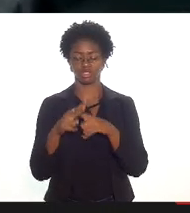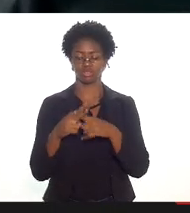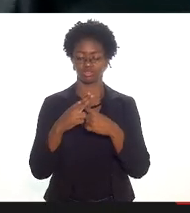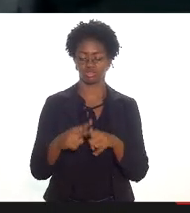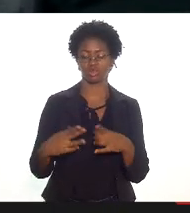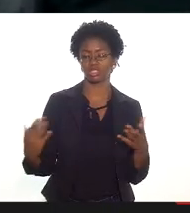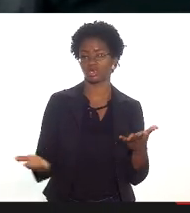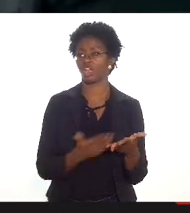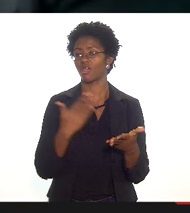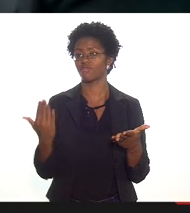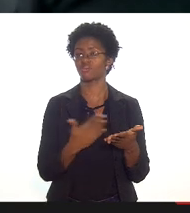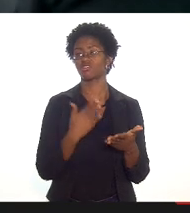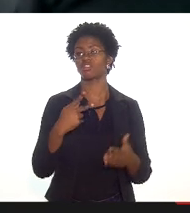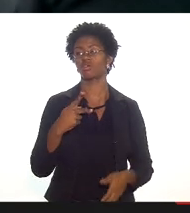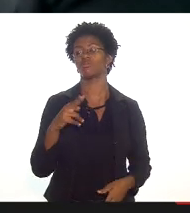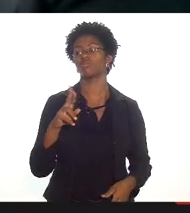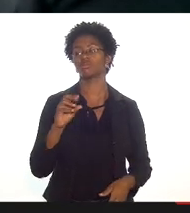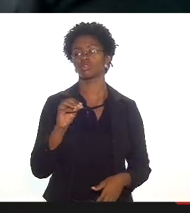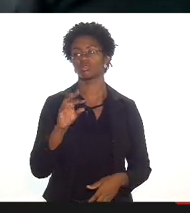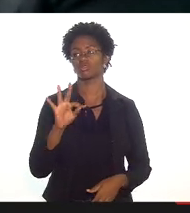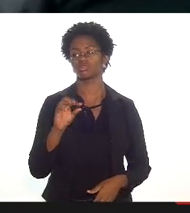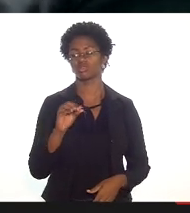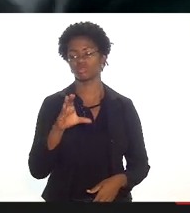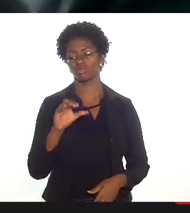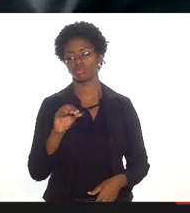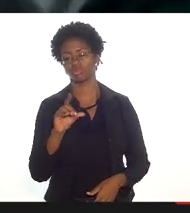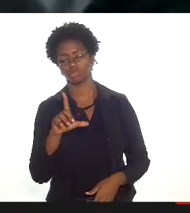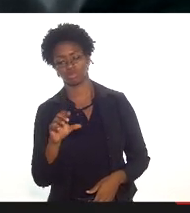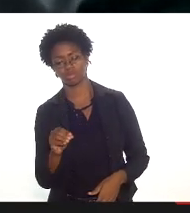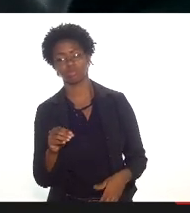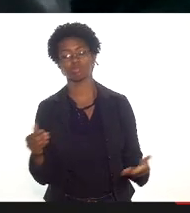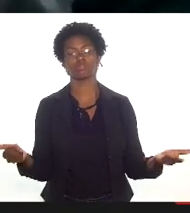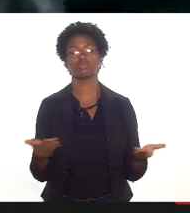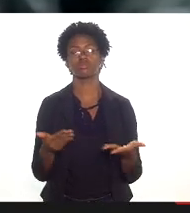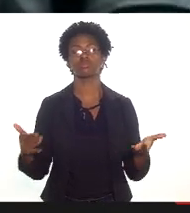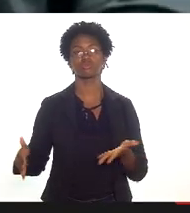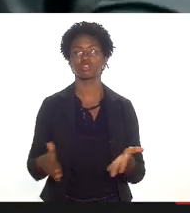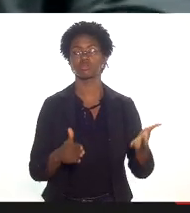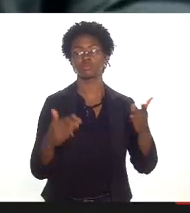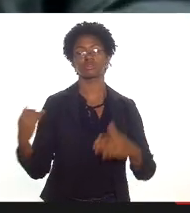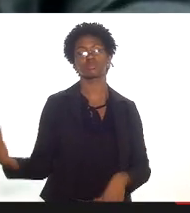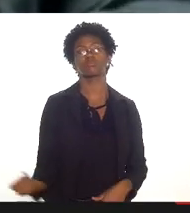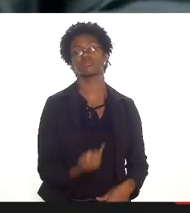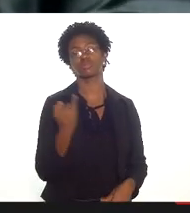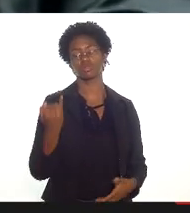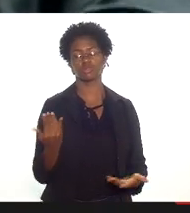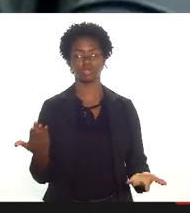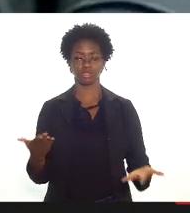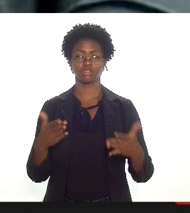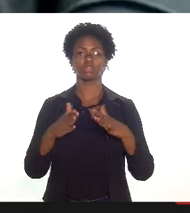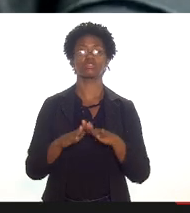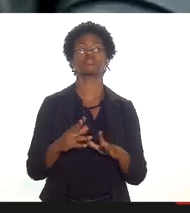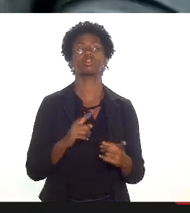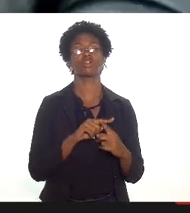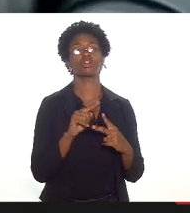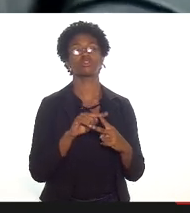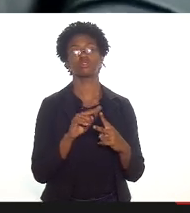revistas, protocolos, etc. Né? Acho que hoje há um caminho importante aí da integração das duas